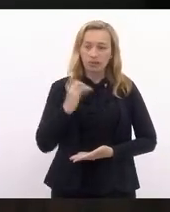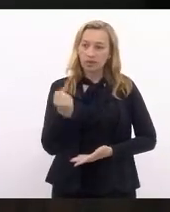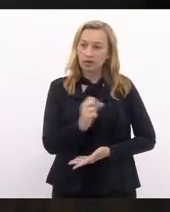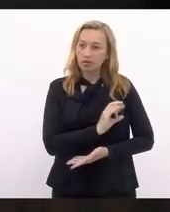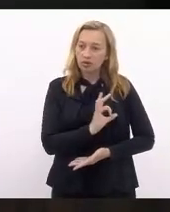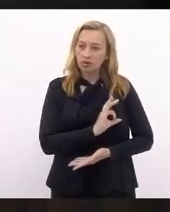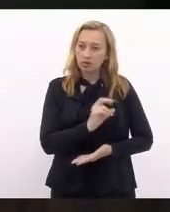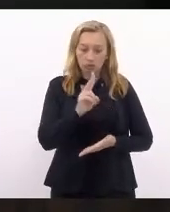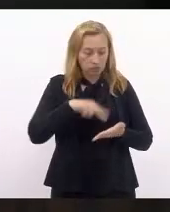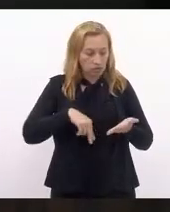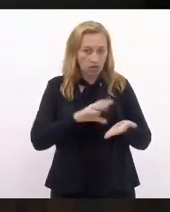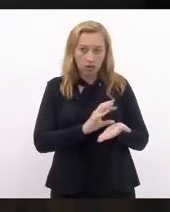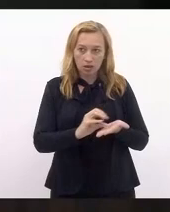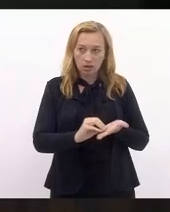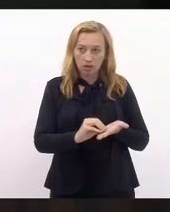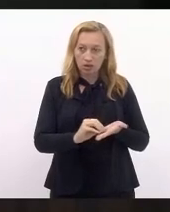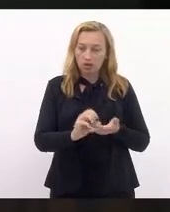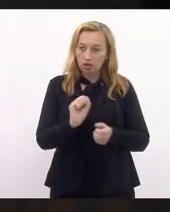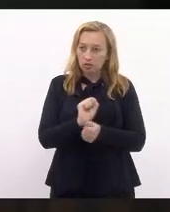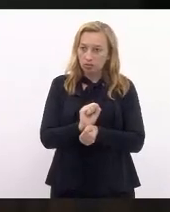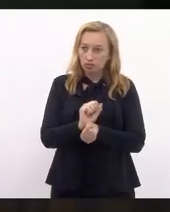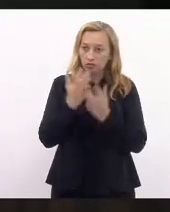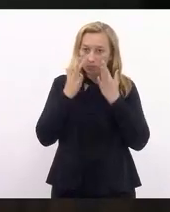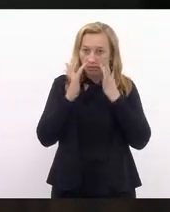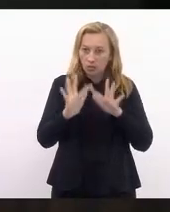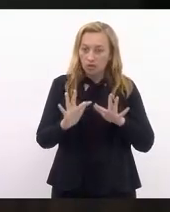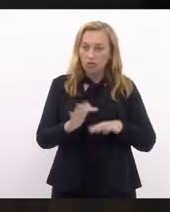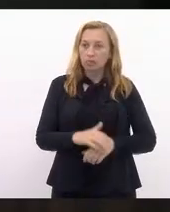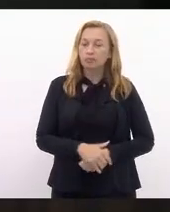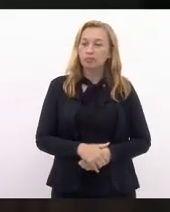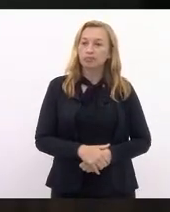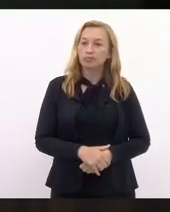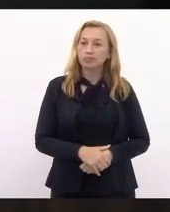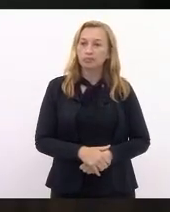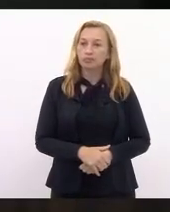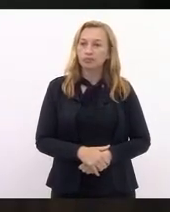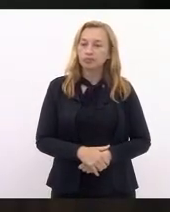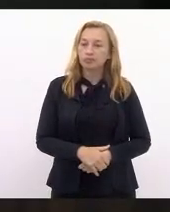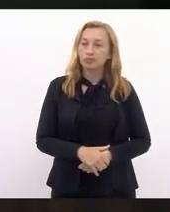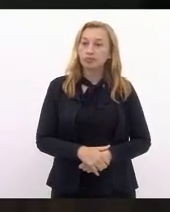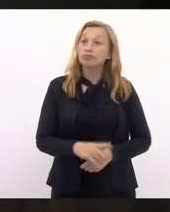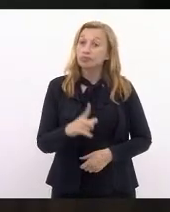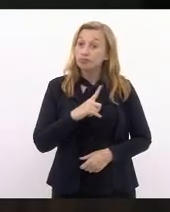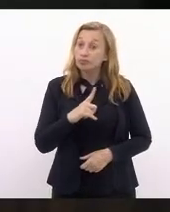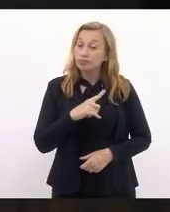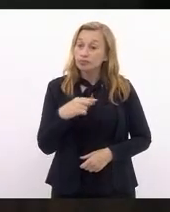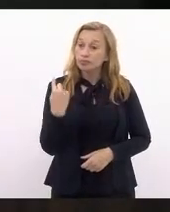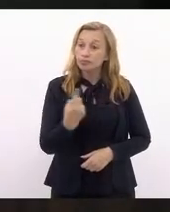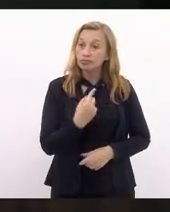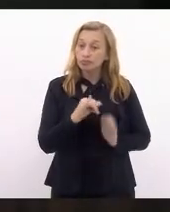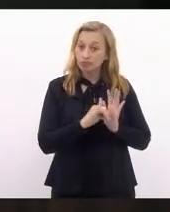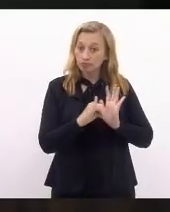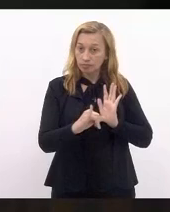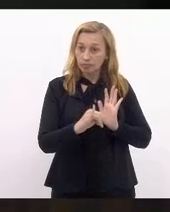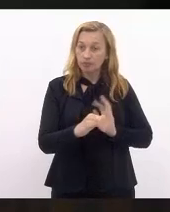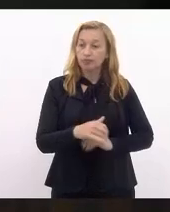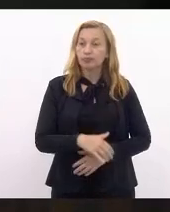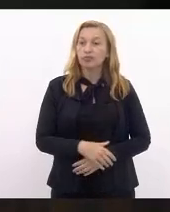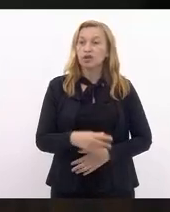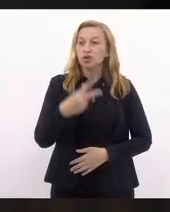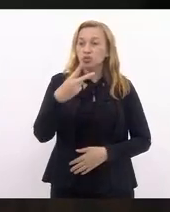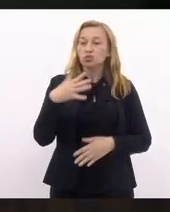ata da sessão anterior Deixa eu chamar a atenção dos Senhores parlamentares nós temos na publicação